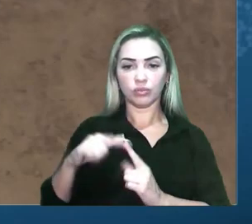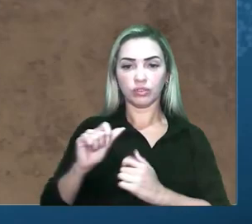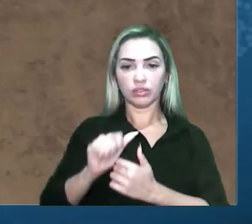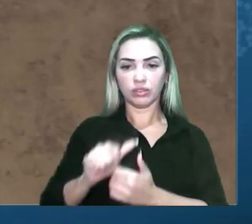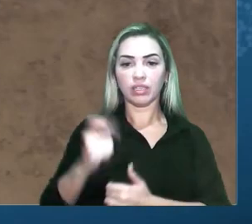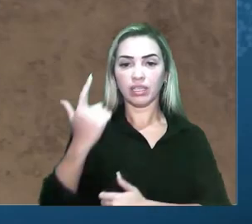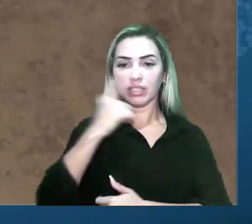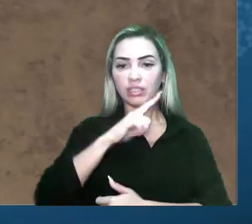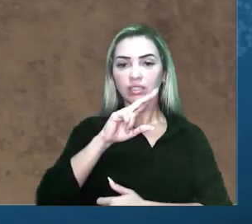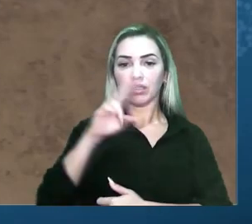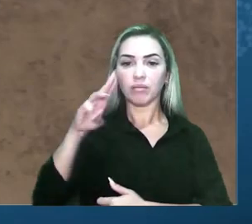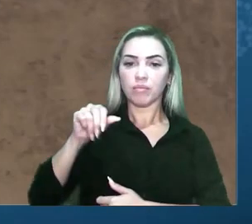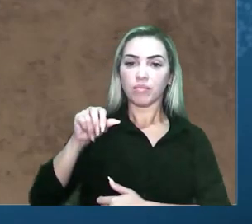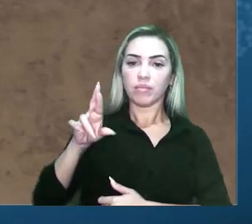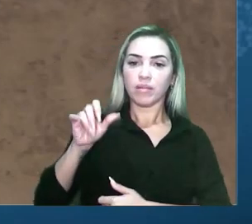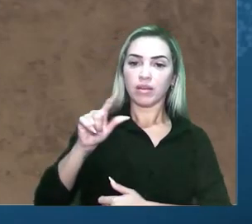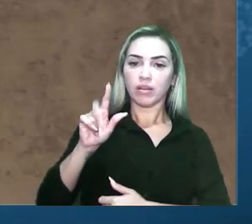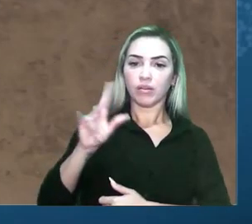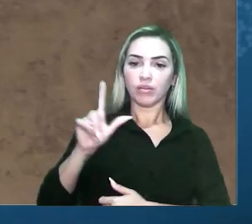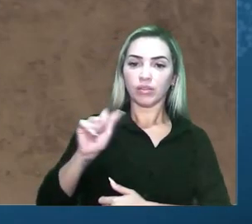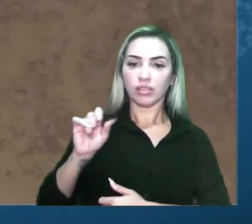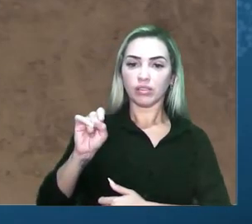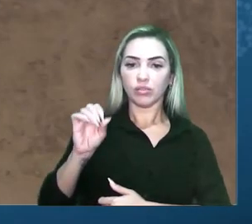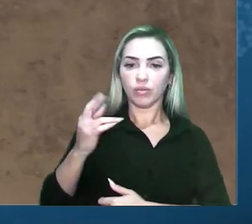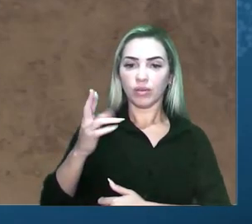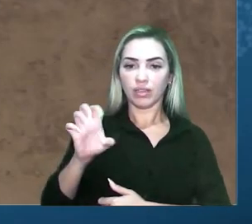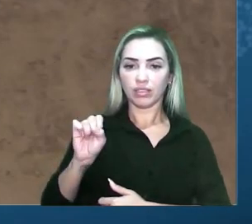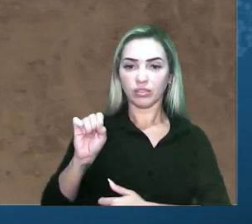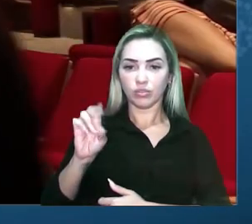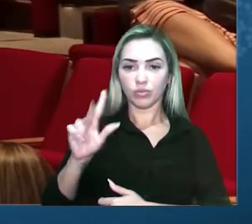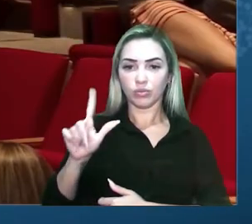a Maria Luísa Soares de Souza.